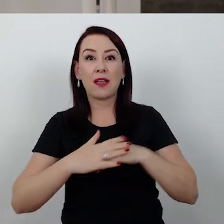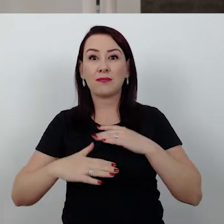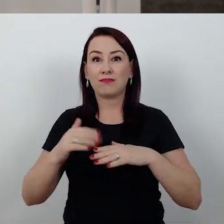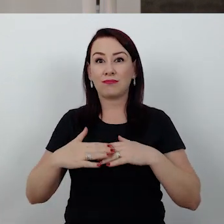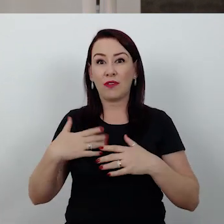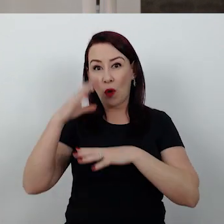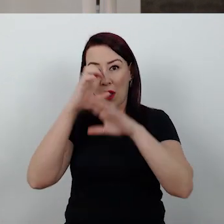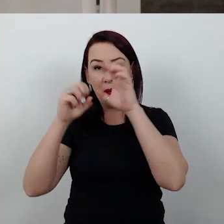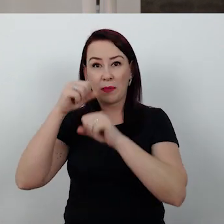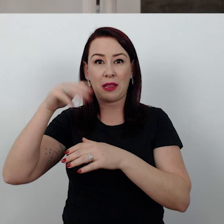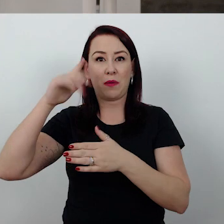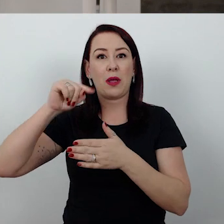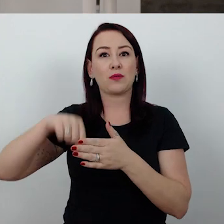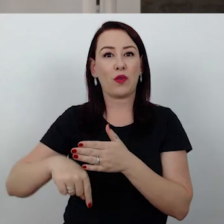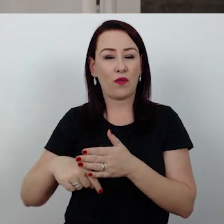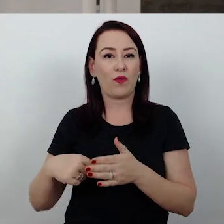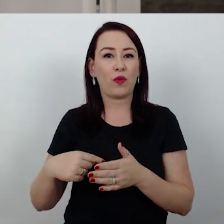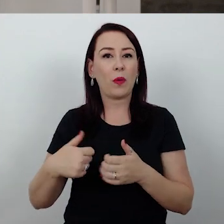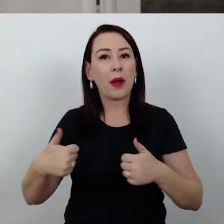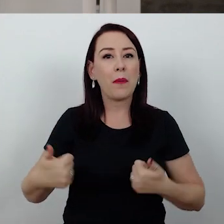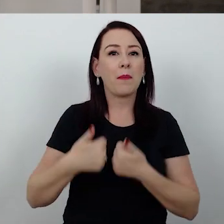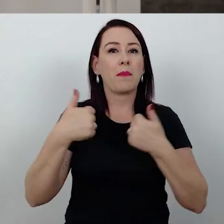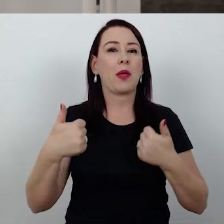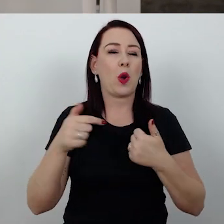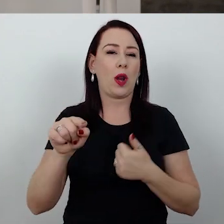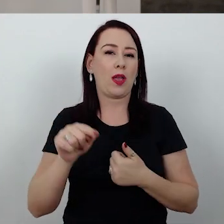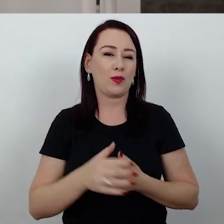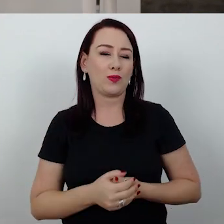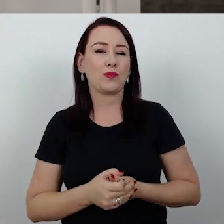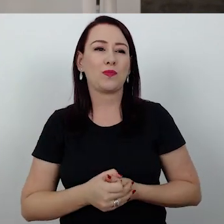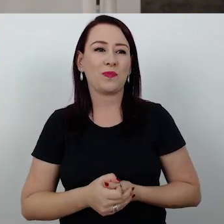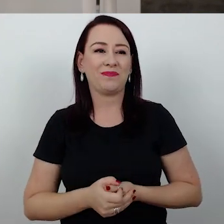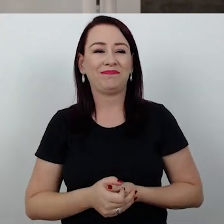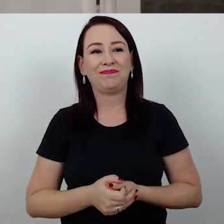e fortalecer, né, essa política.